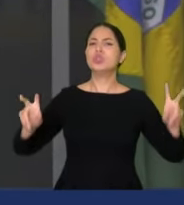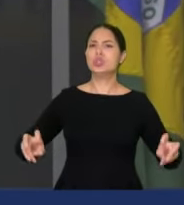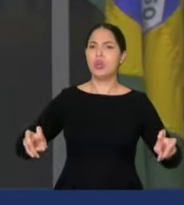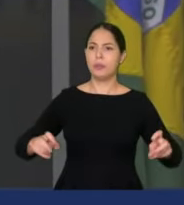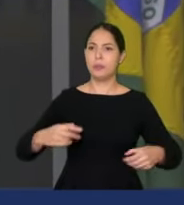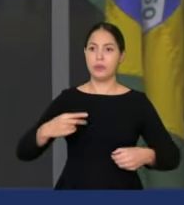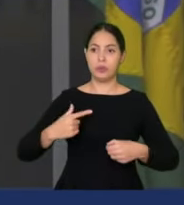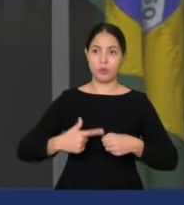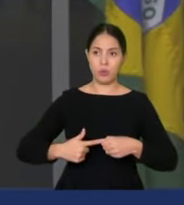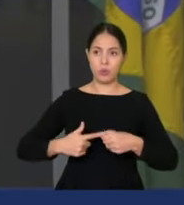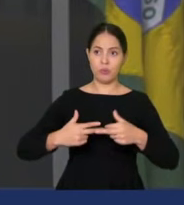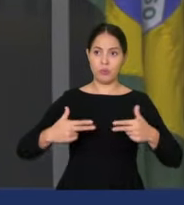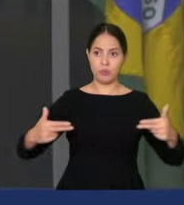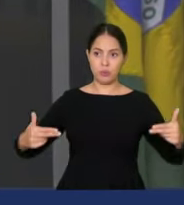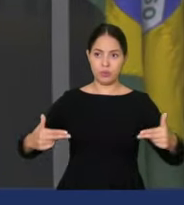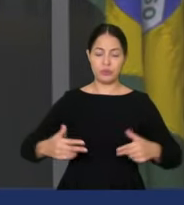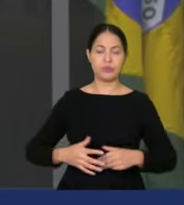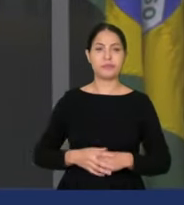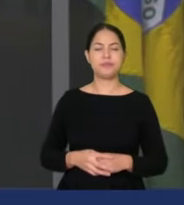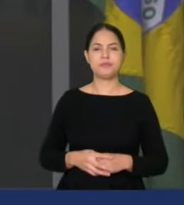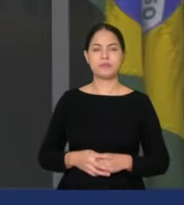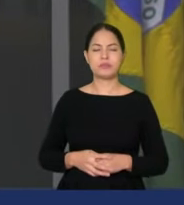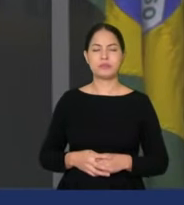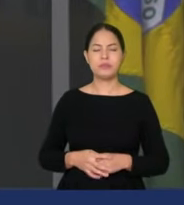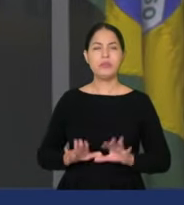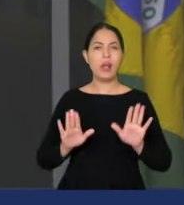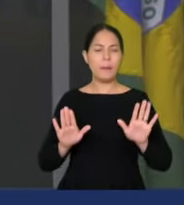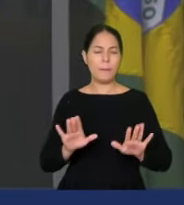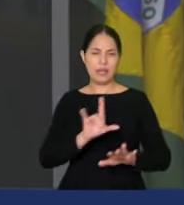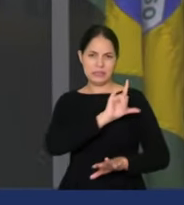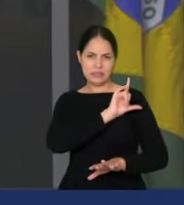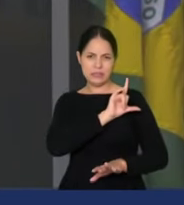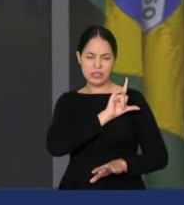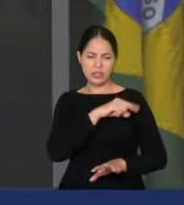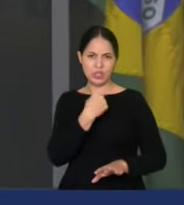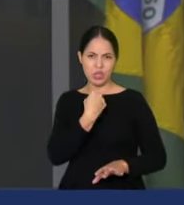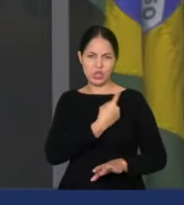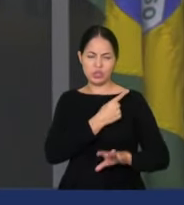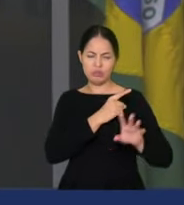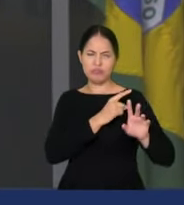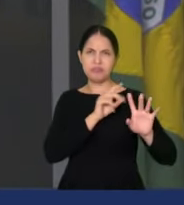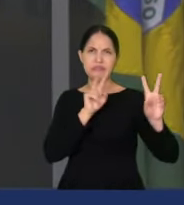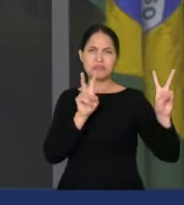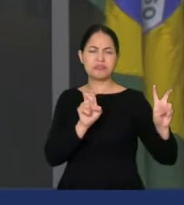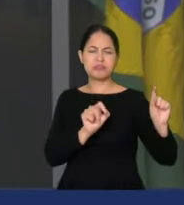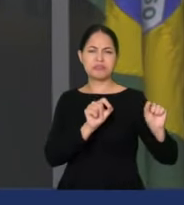Antes de tudo, é importante a gente fazer uma discussão